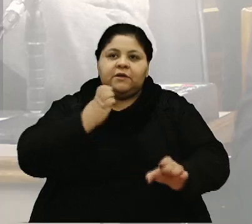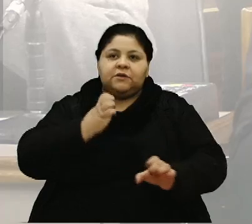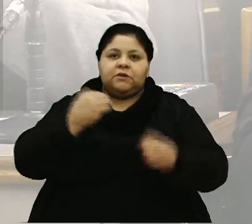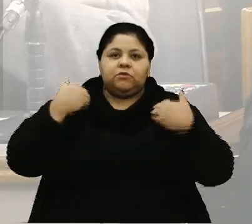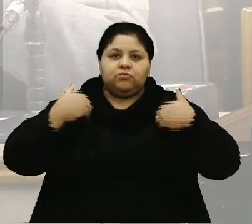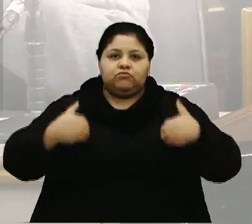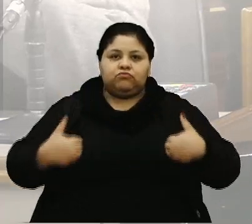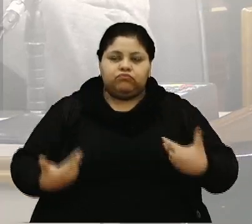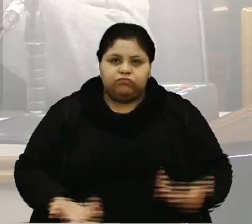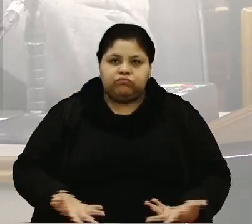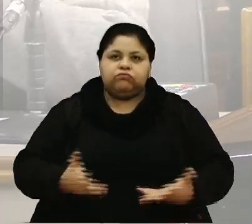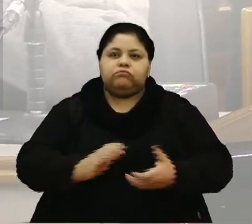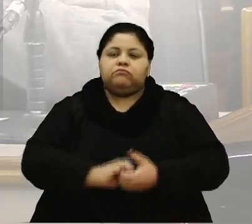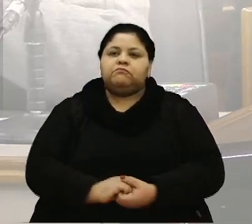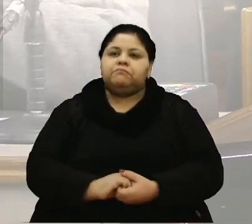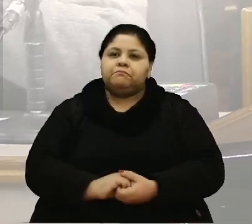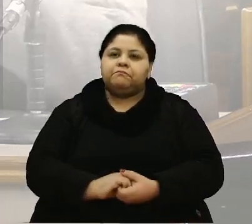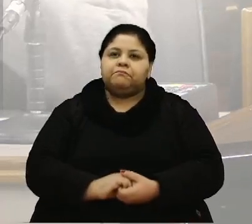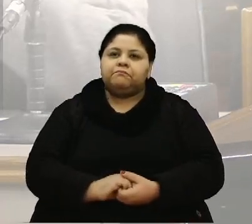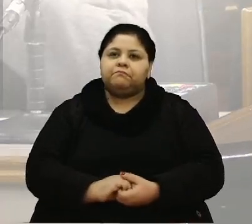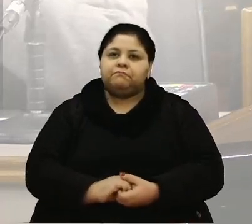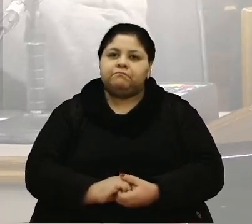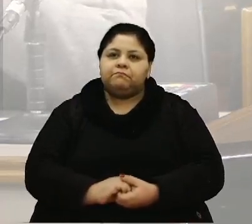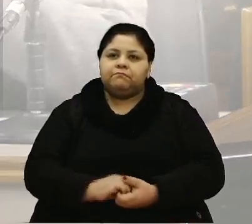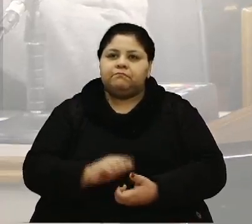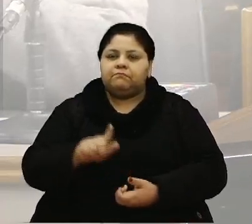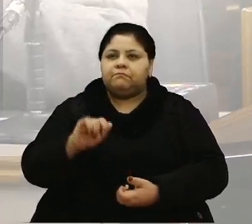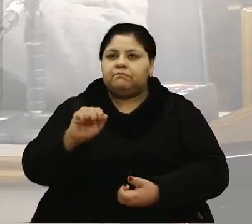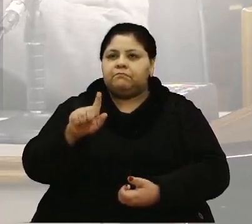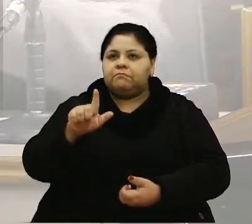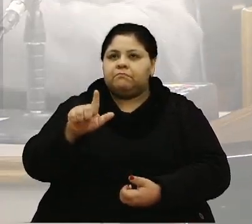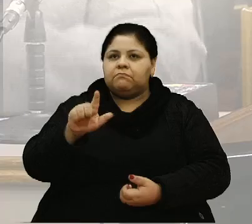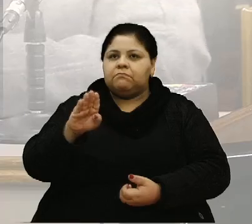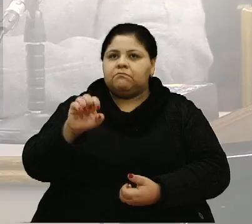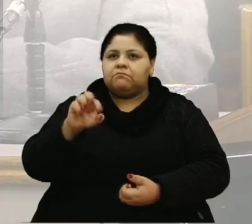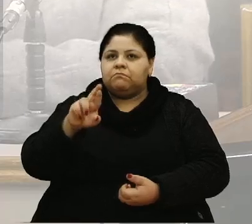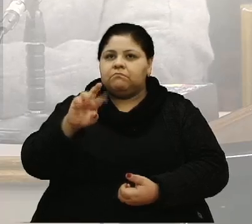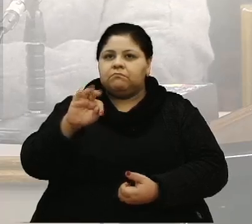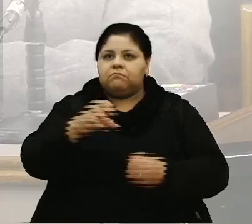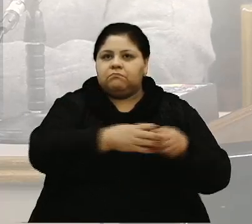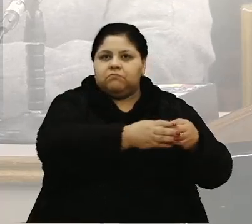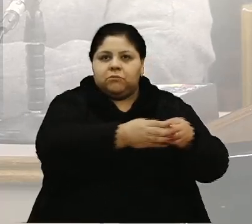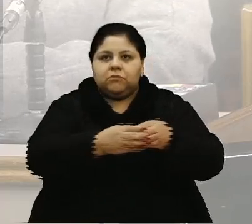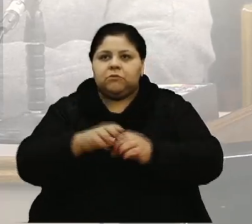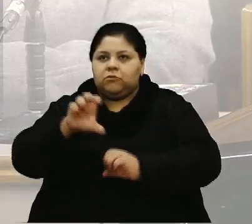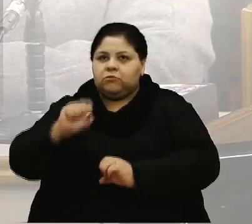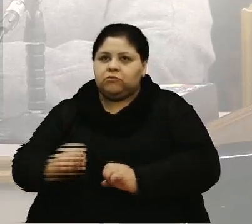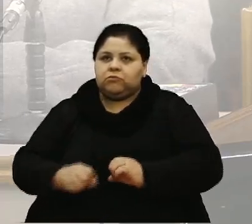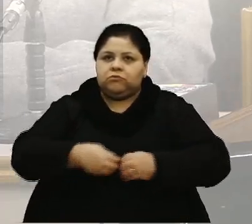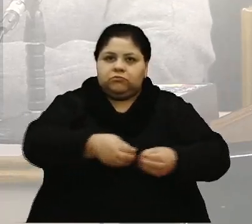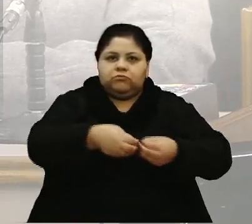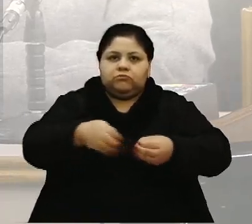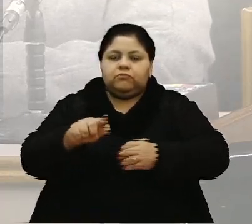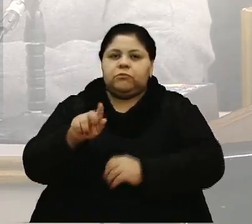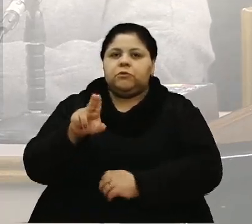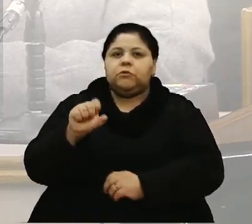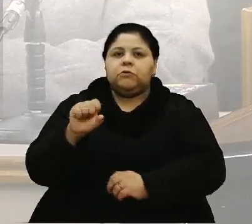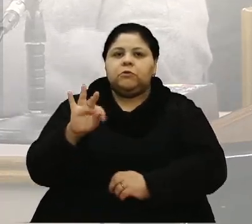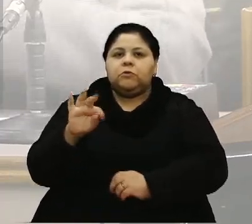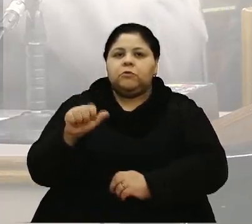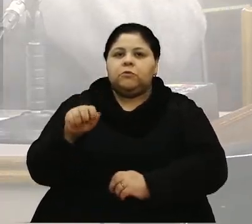Franco Cioato, Gabriele, Gilberto, Gregory, Grupo Sul Distribuidora, Gustavo, peço a palavra,